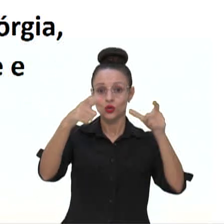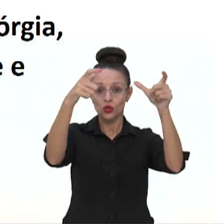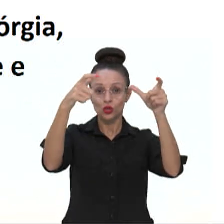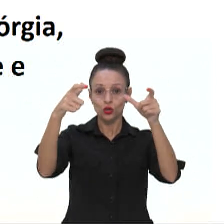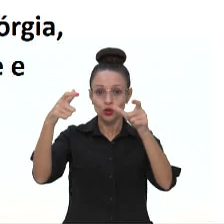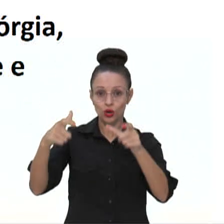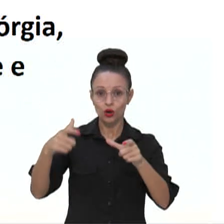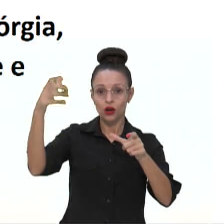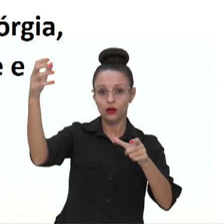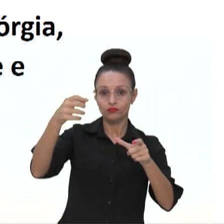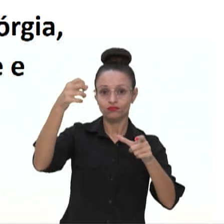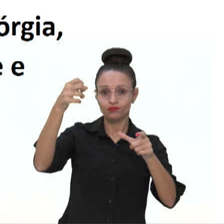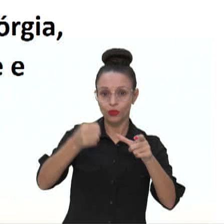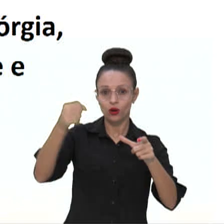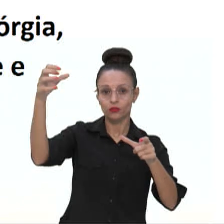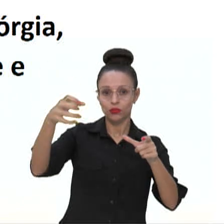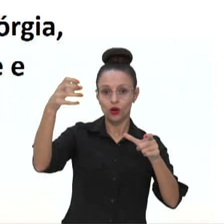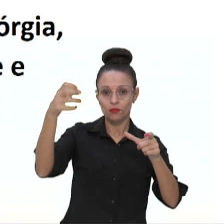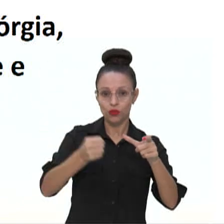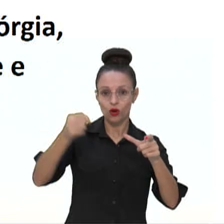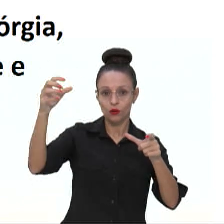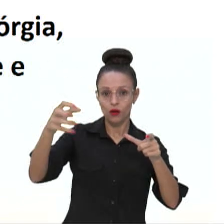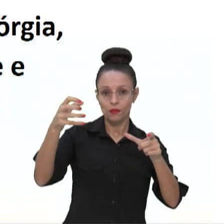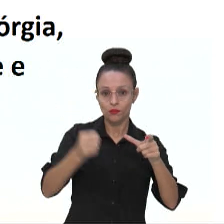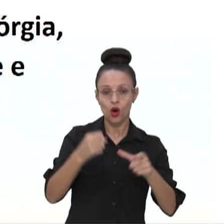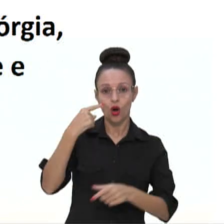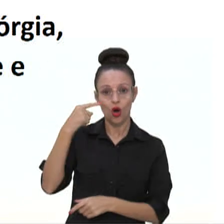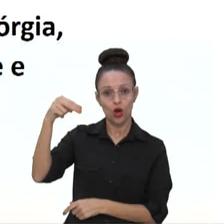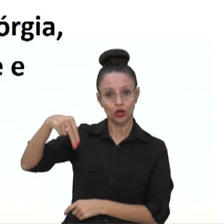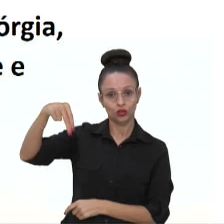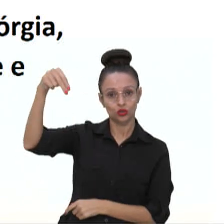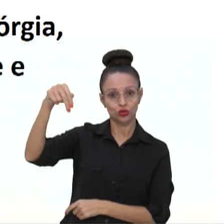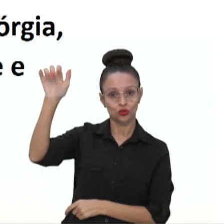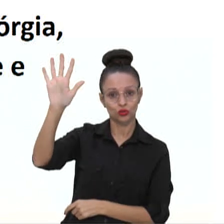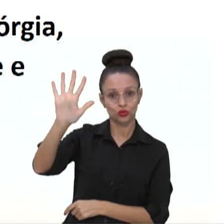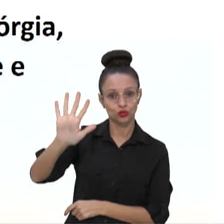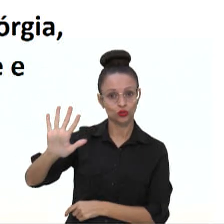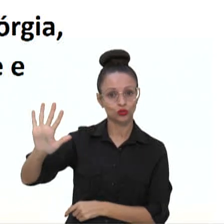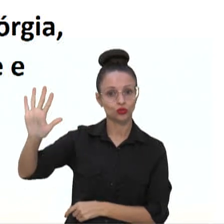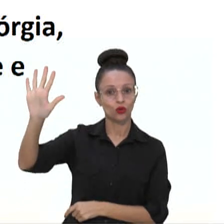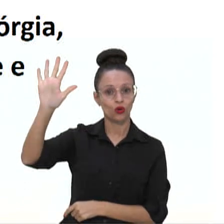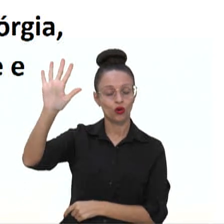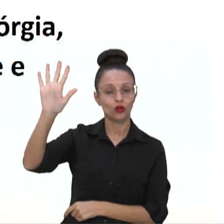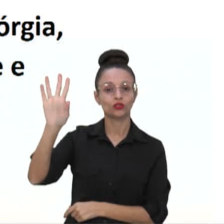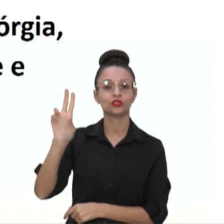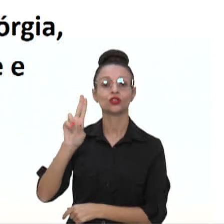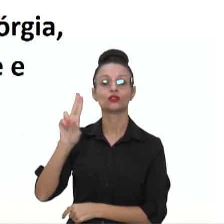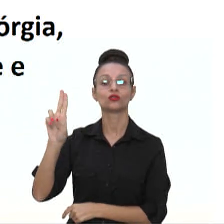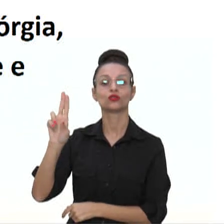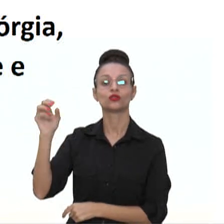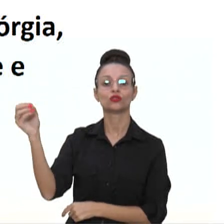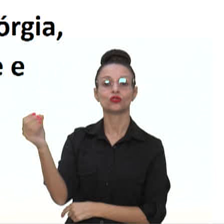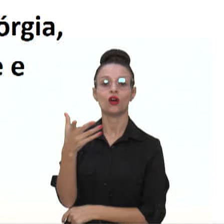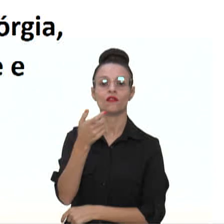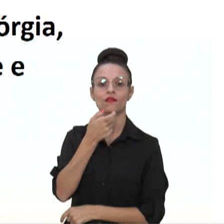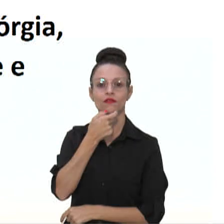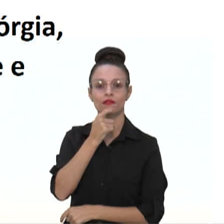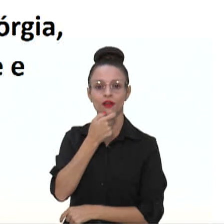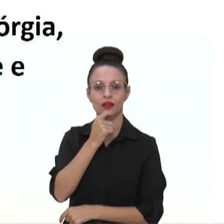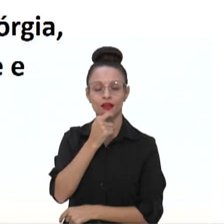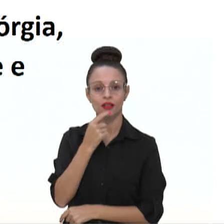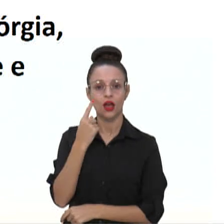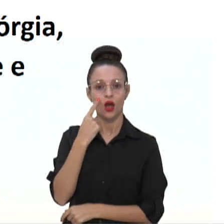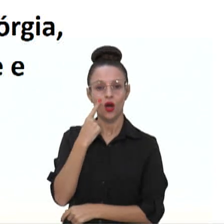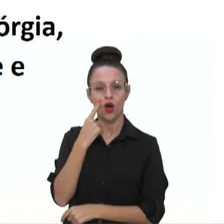atlântico. As colônias do norte, que é uma região chamada também de Nova Inglaterra. Colônias